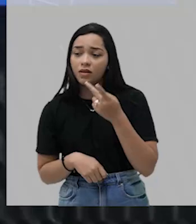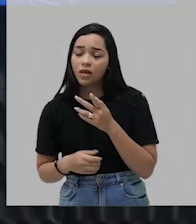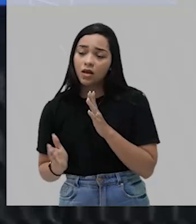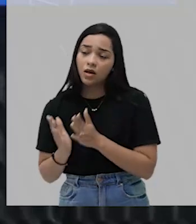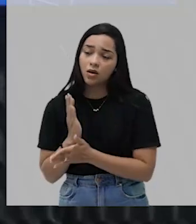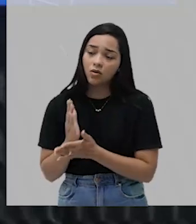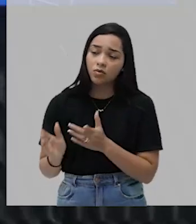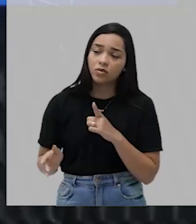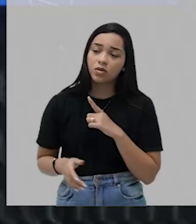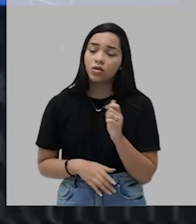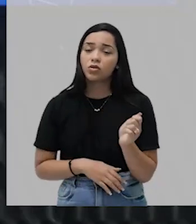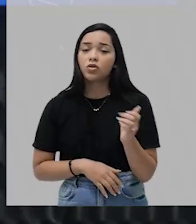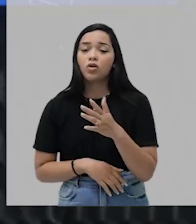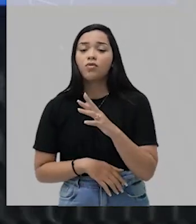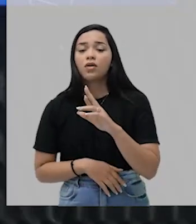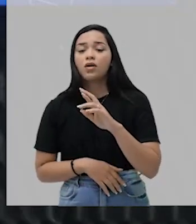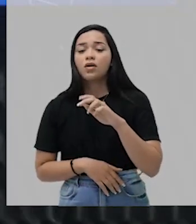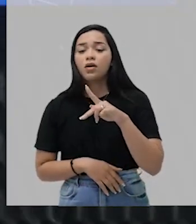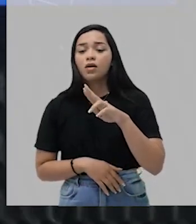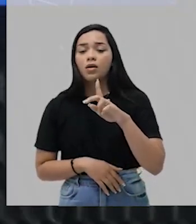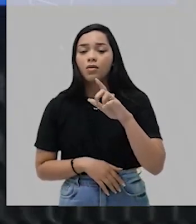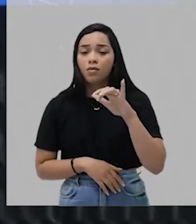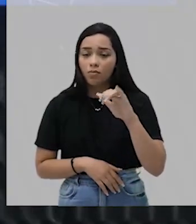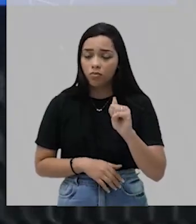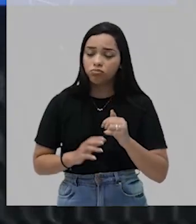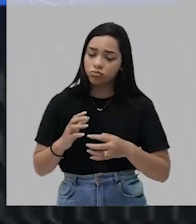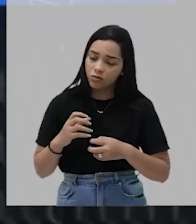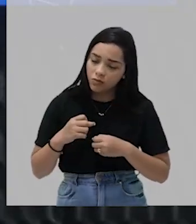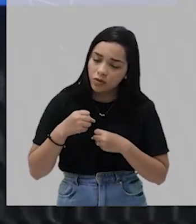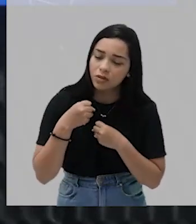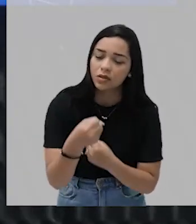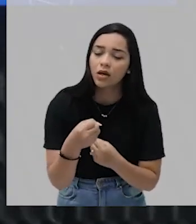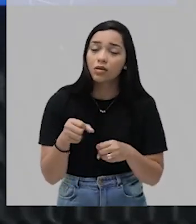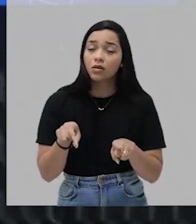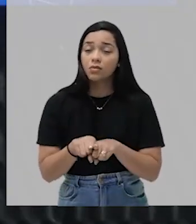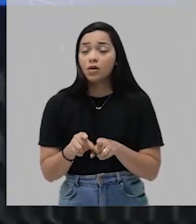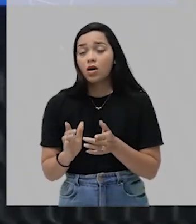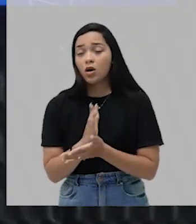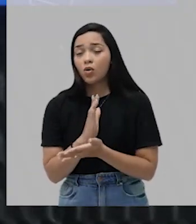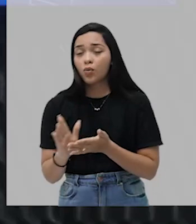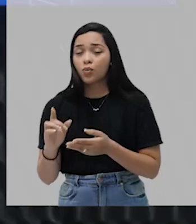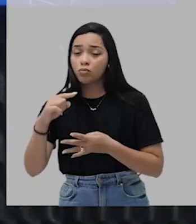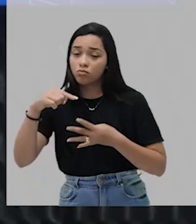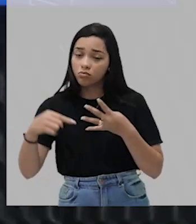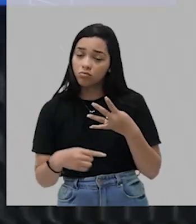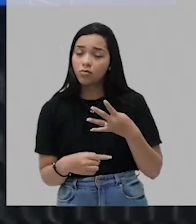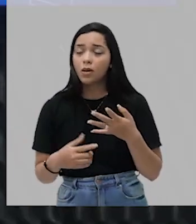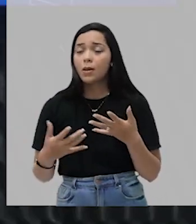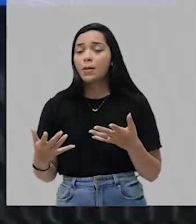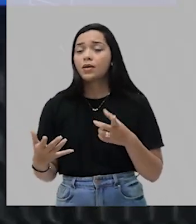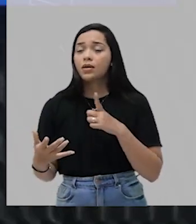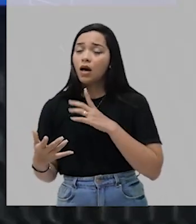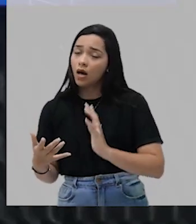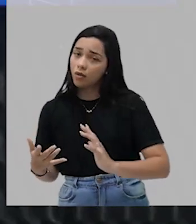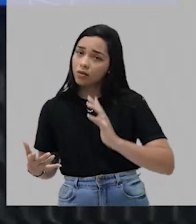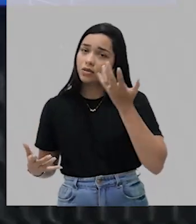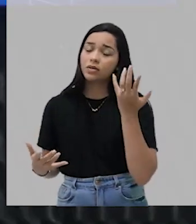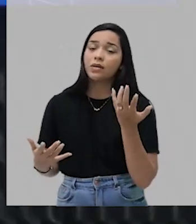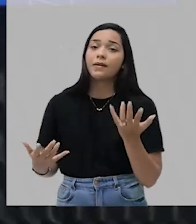governos da chamada Nova República se esforçaram para que algum desses pontos pudesse